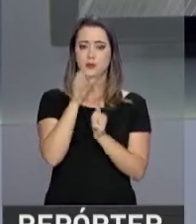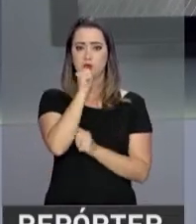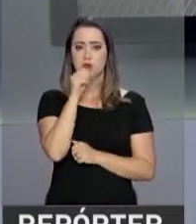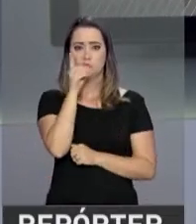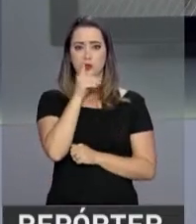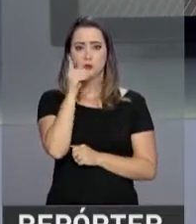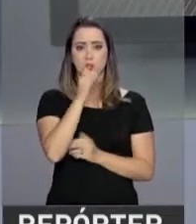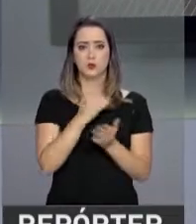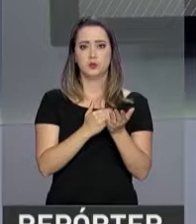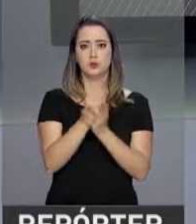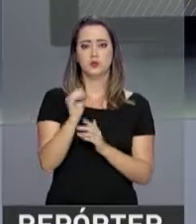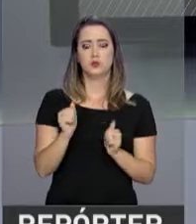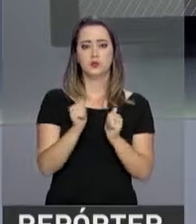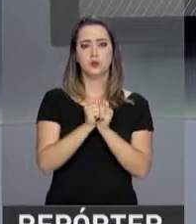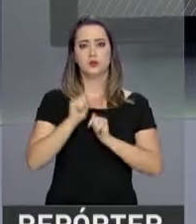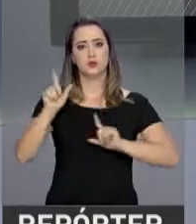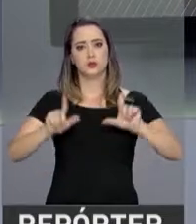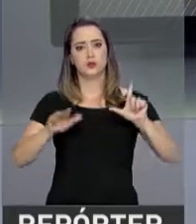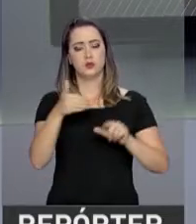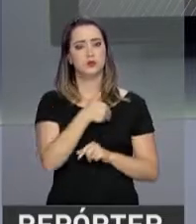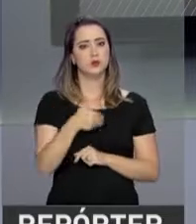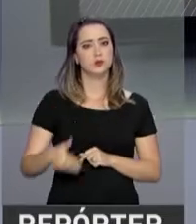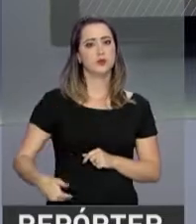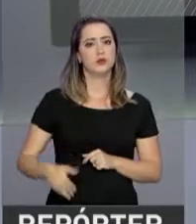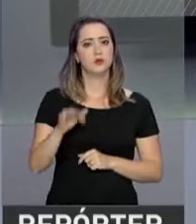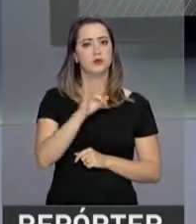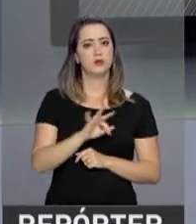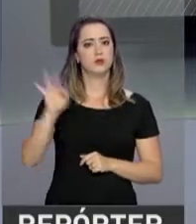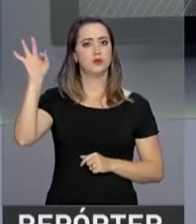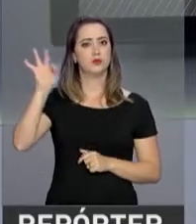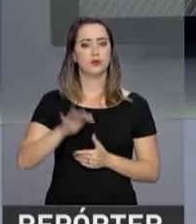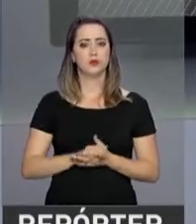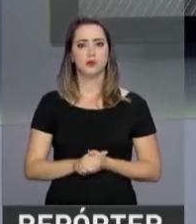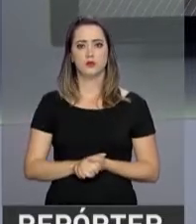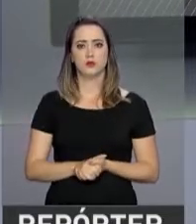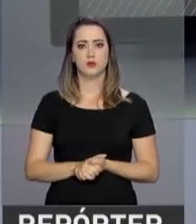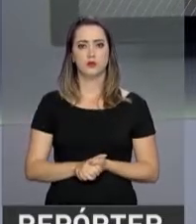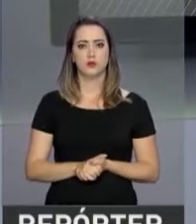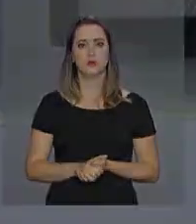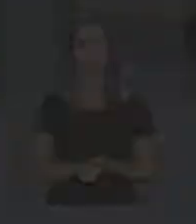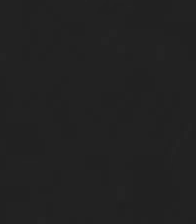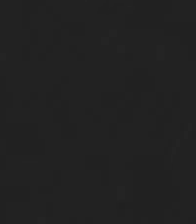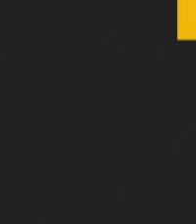final de semana e continue com a gente aqui na nbr a tv do governo federal